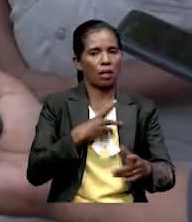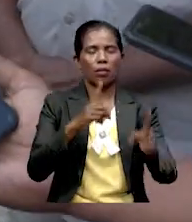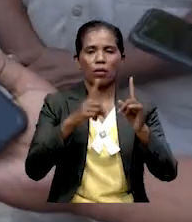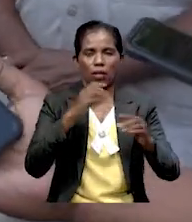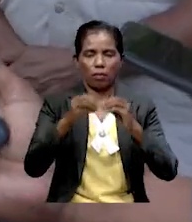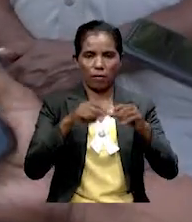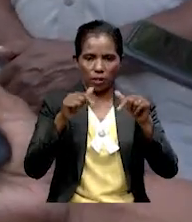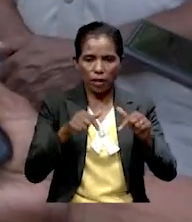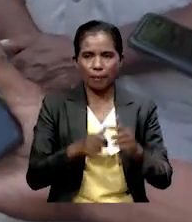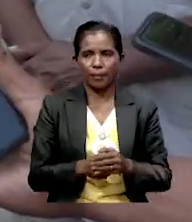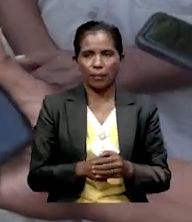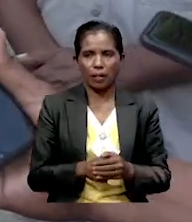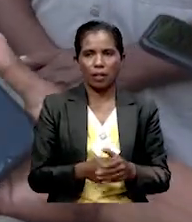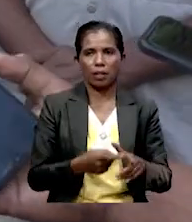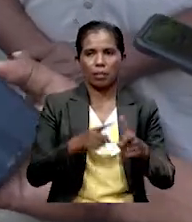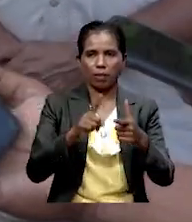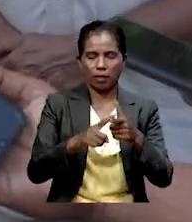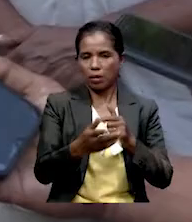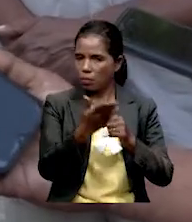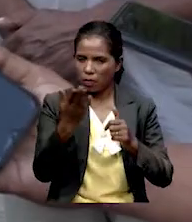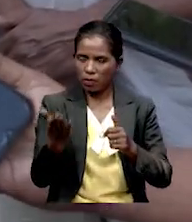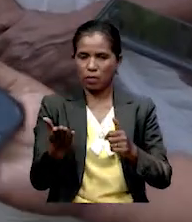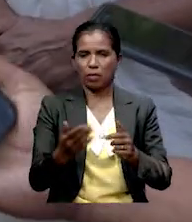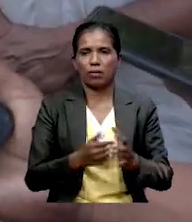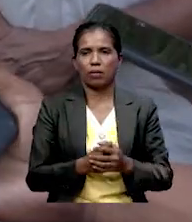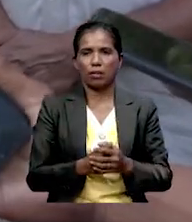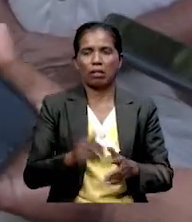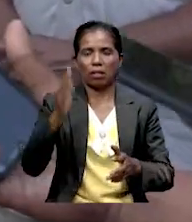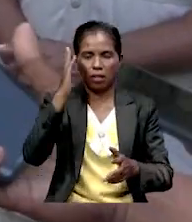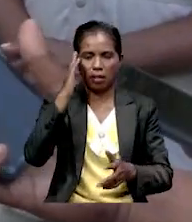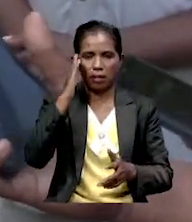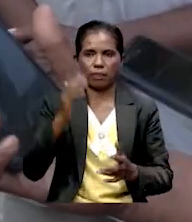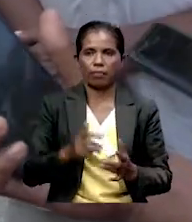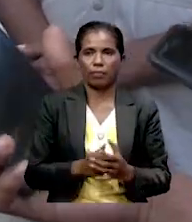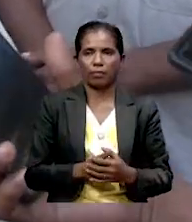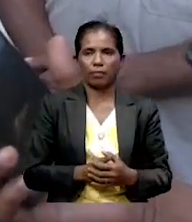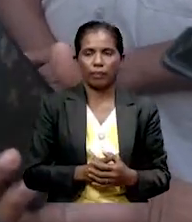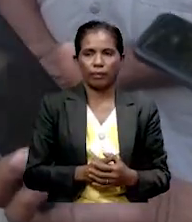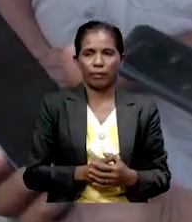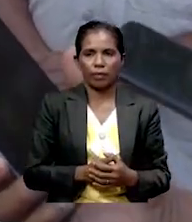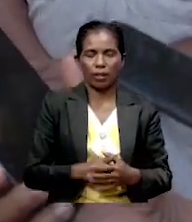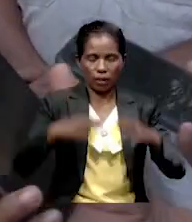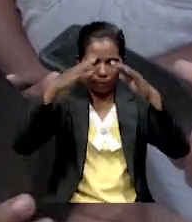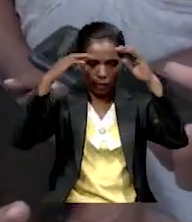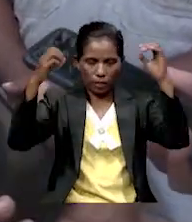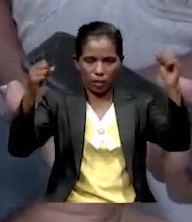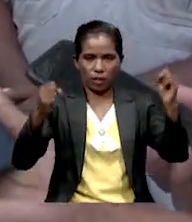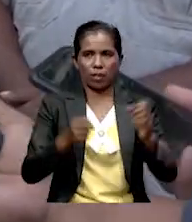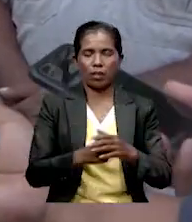Vaidone, e demos, e demos irmos que ela atende que até, Excelência Presidente, foi